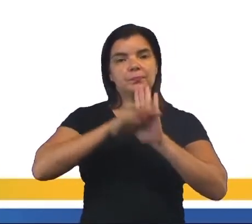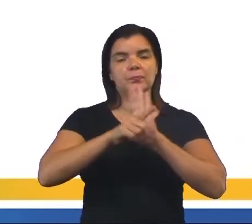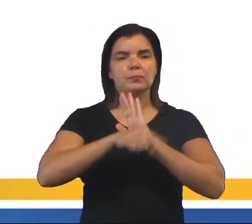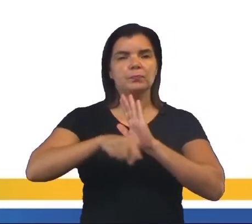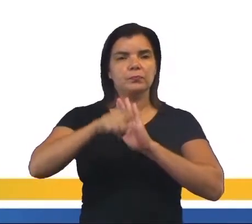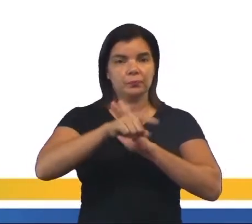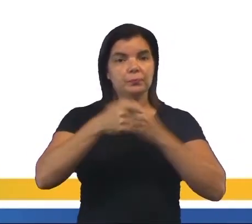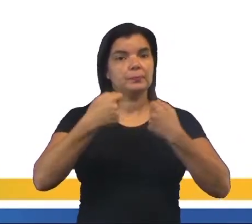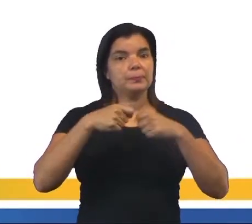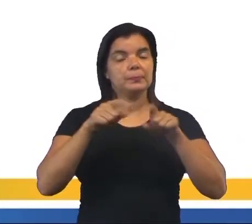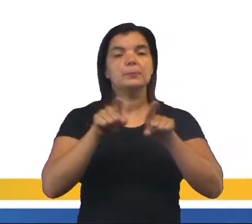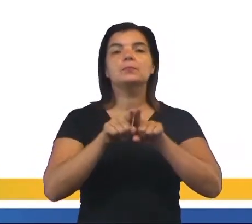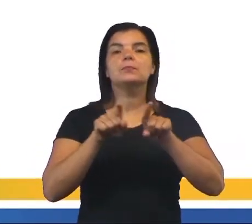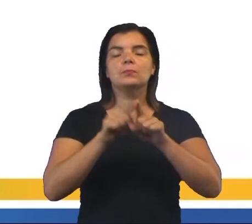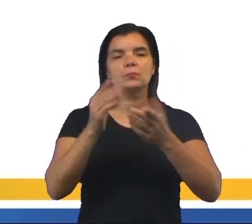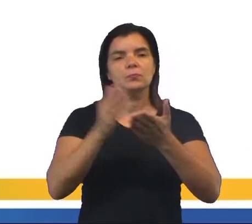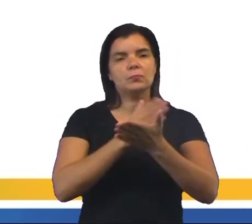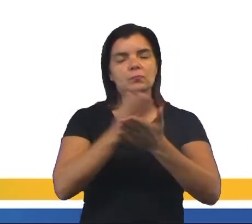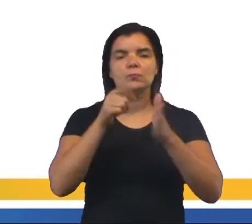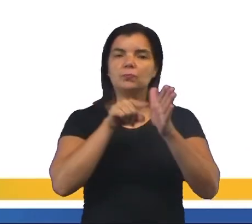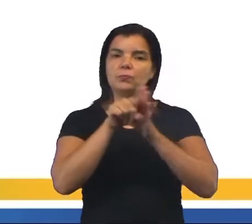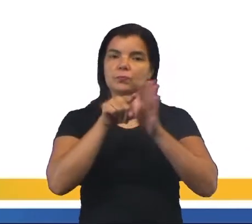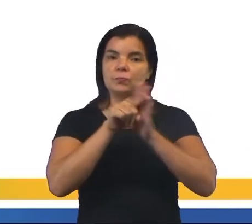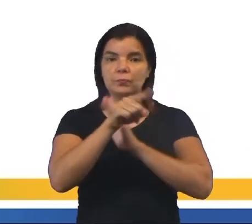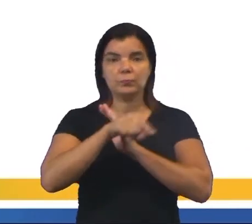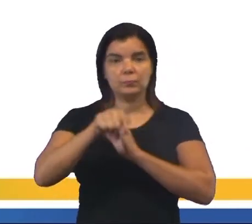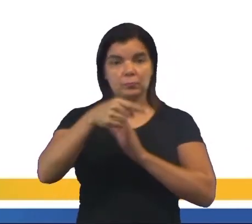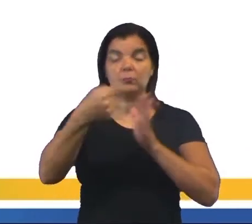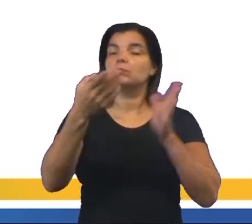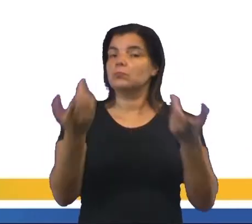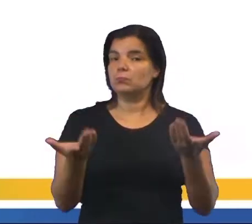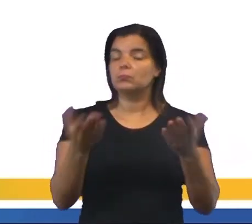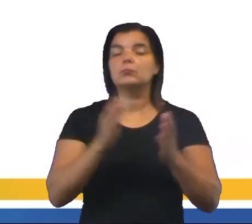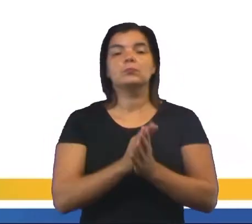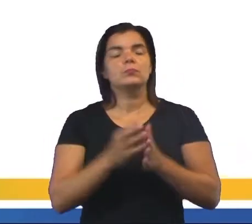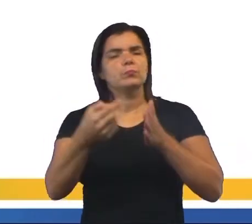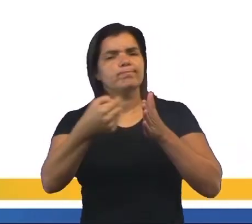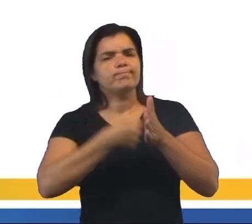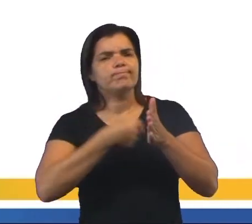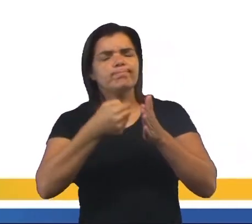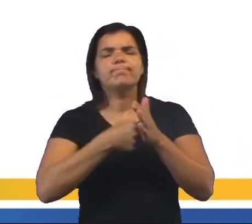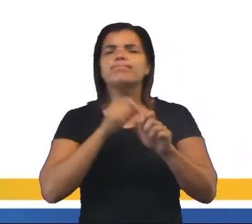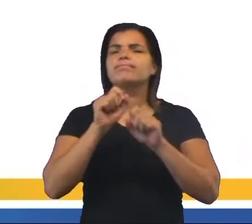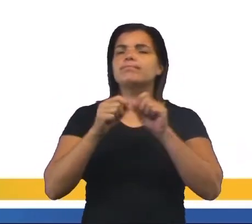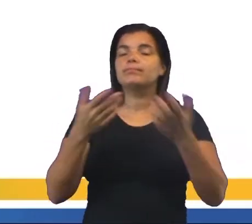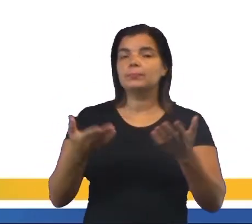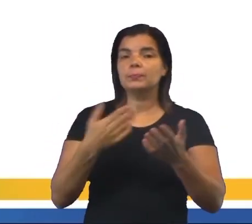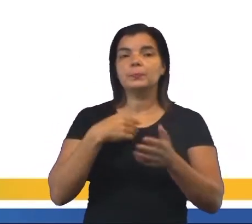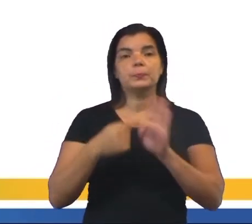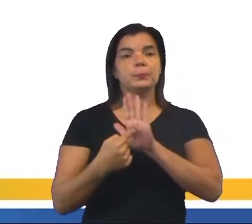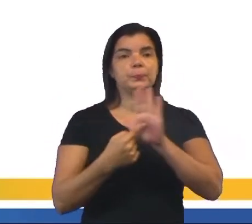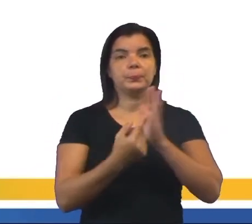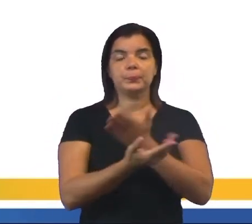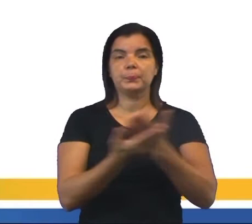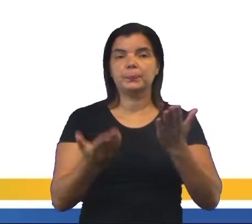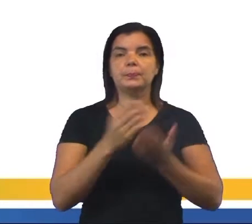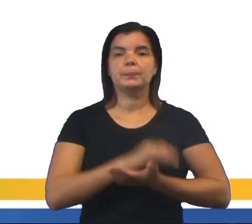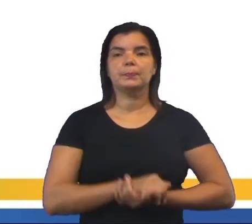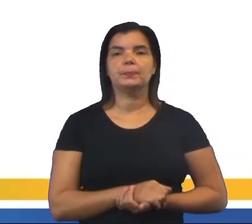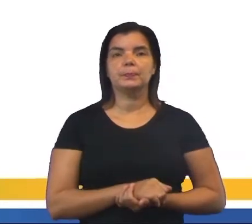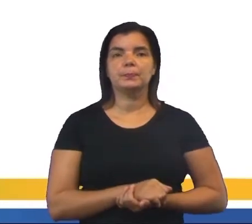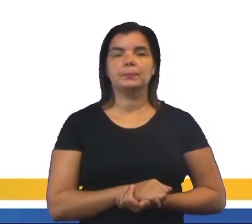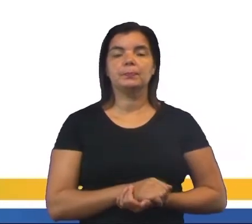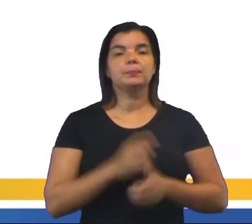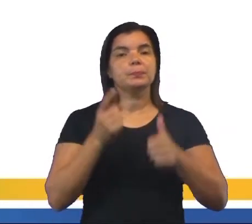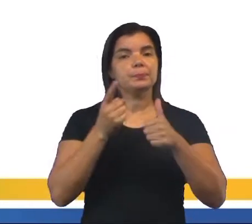deve fazer algumas perguntas a você mesmo. Algumas perguntas que eu vou mostrar agora para vocês.